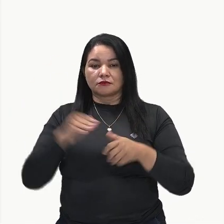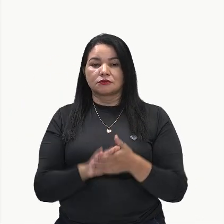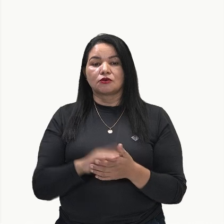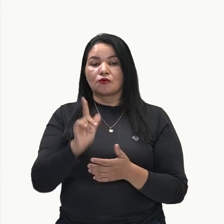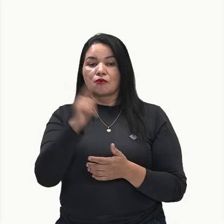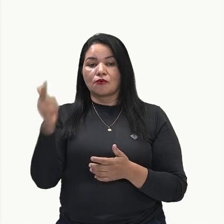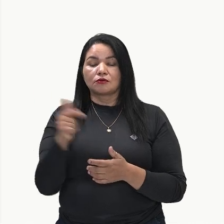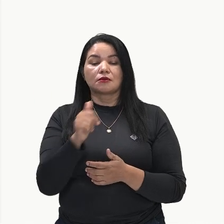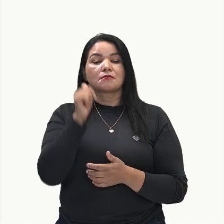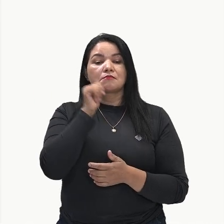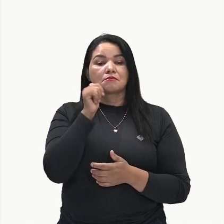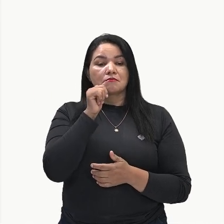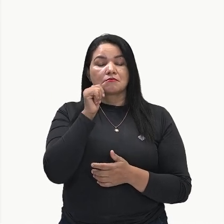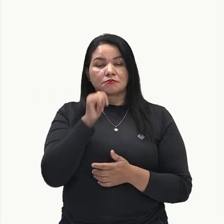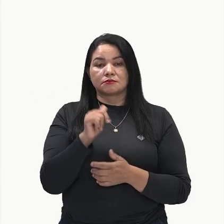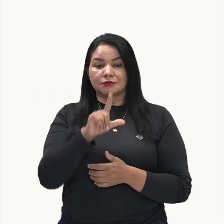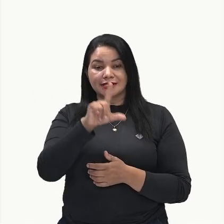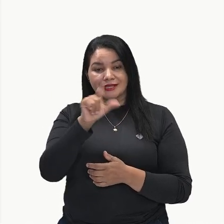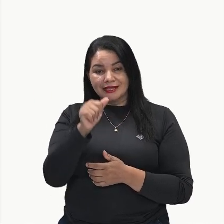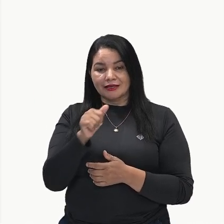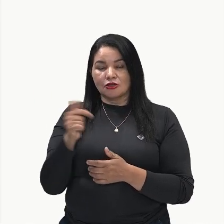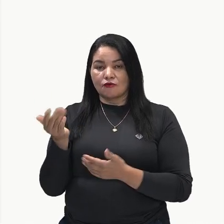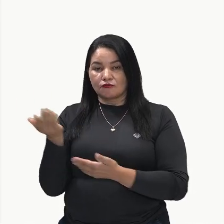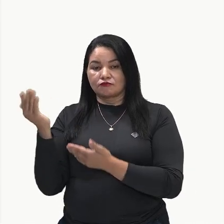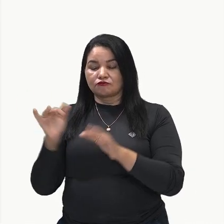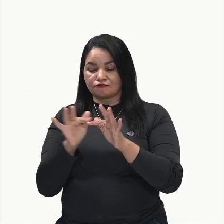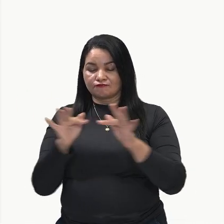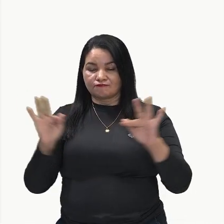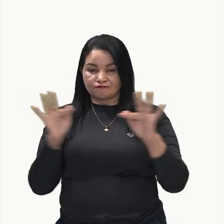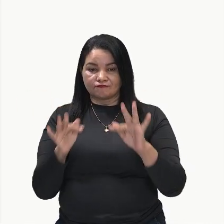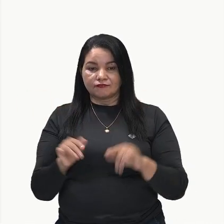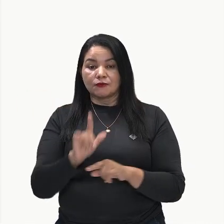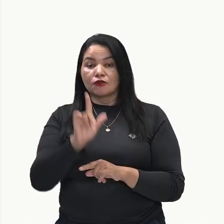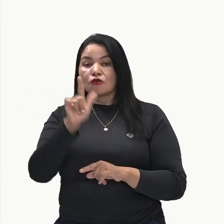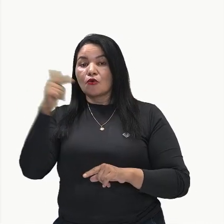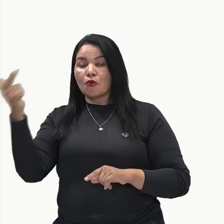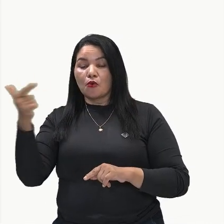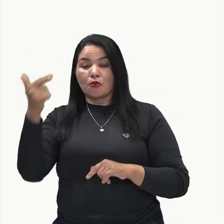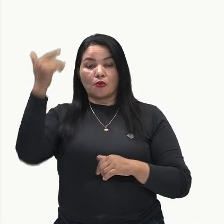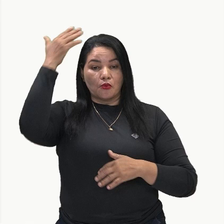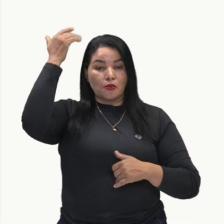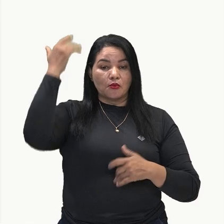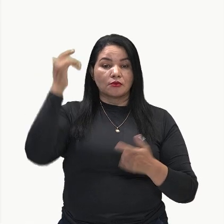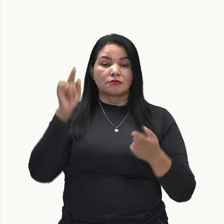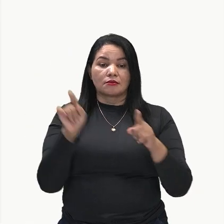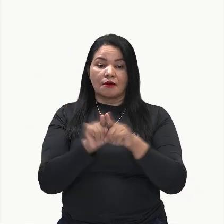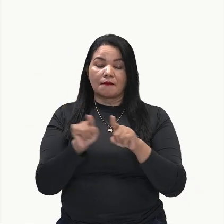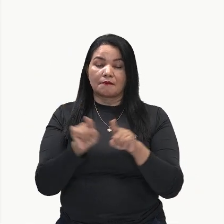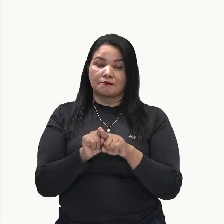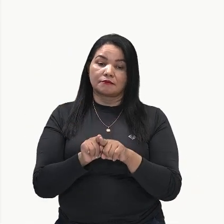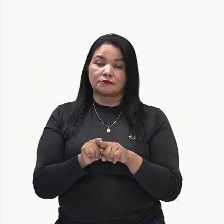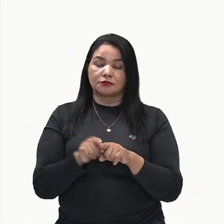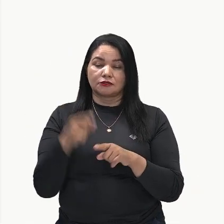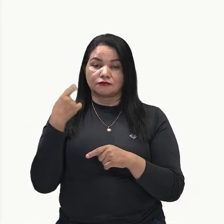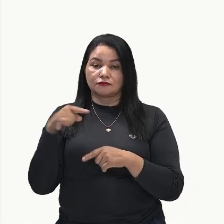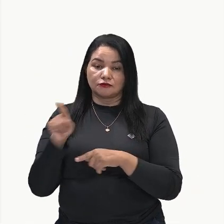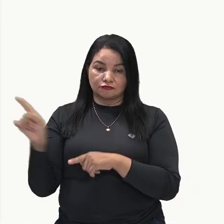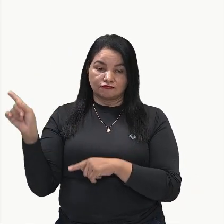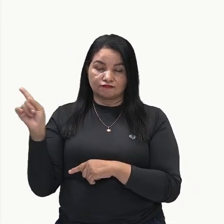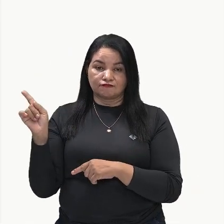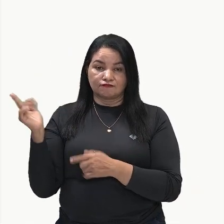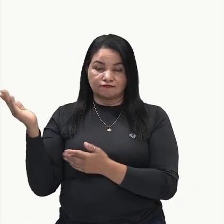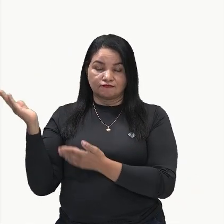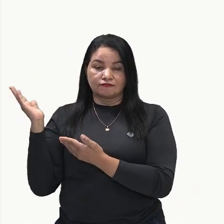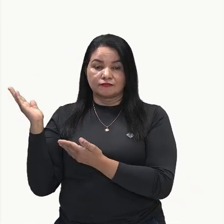sigilo e destreza. El gorila hembra cuidava sua cria sem descanso. El delfín macho